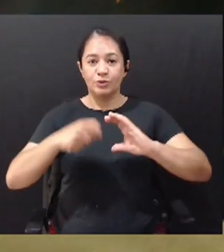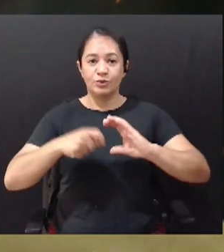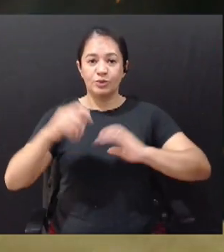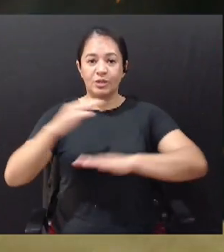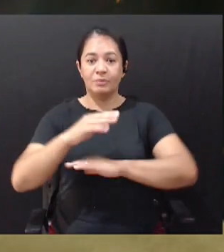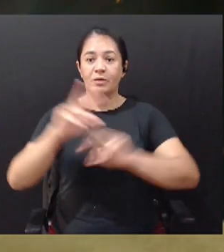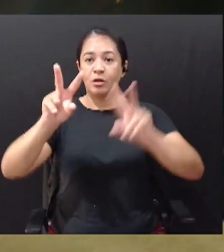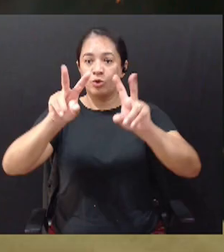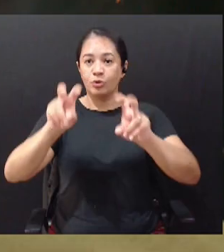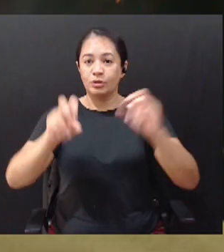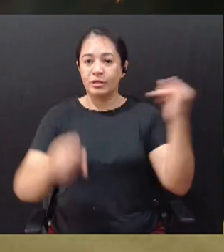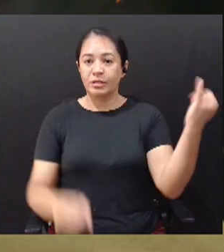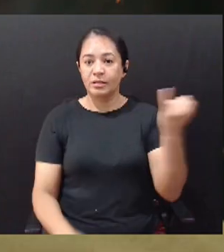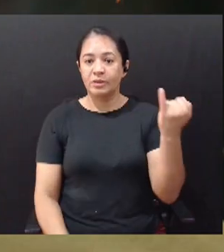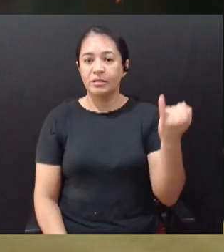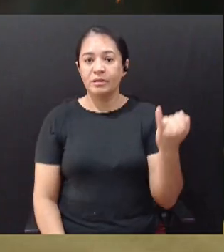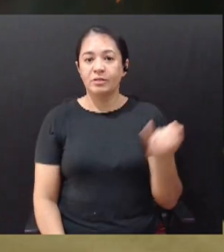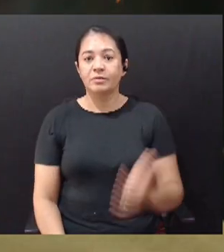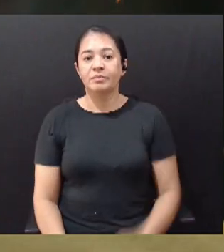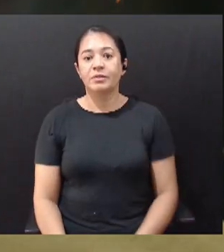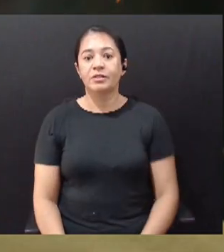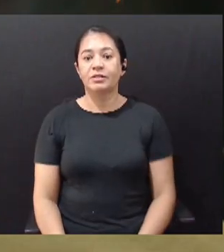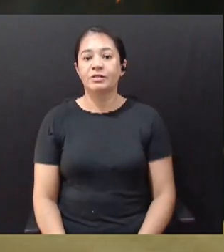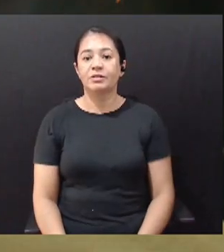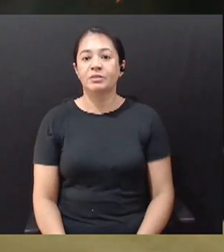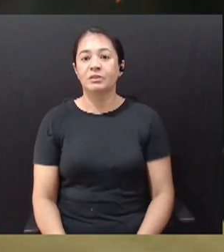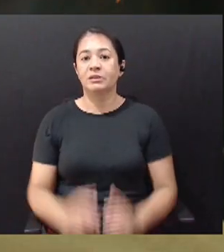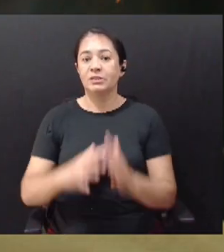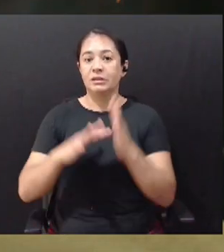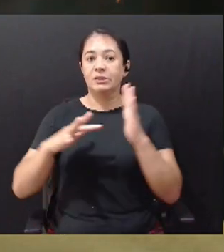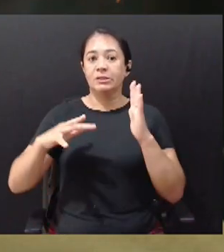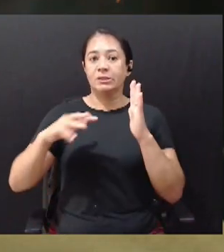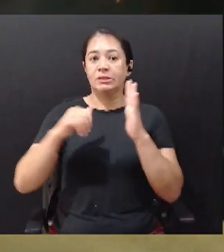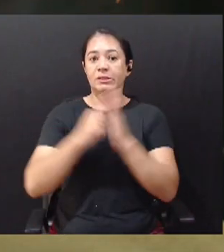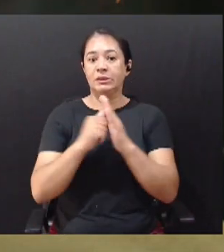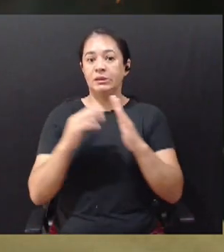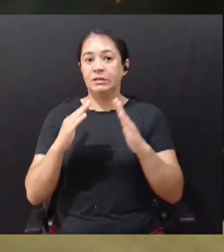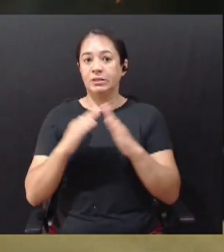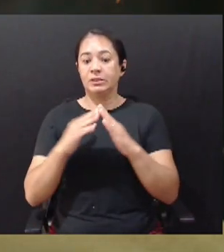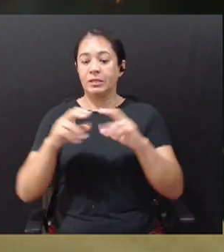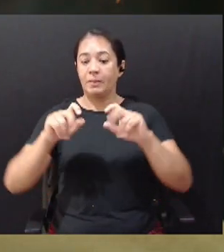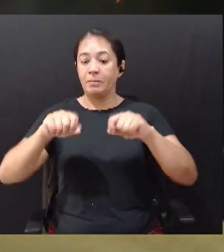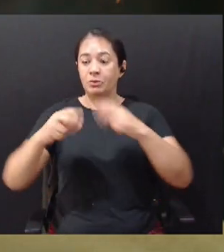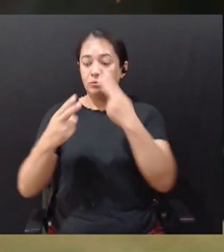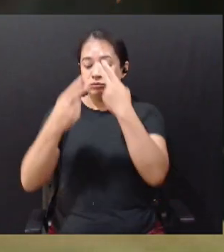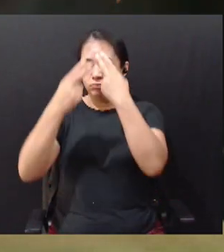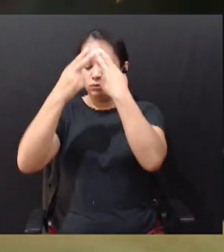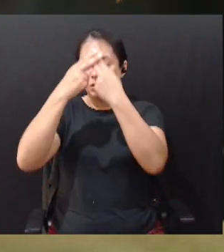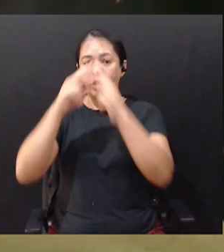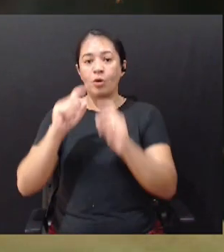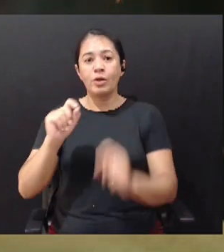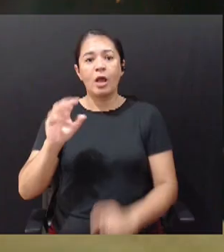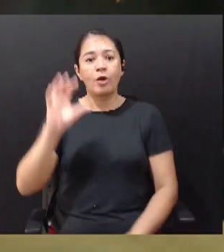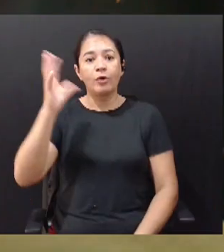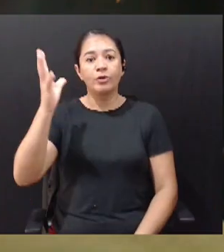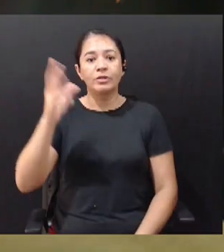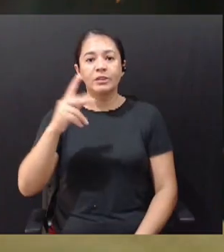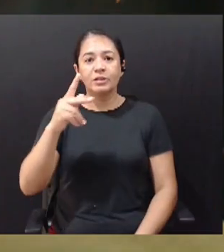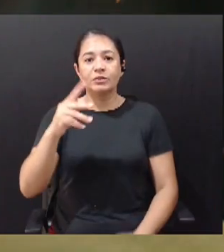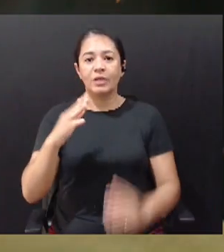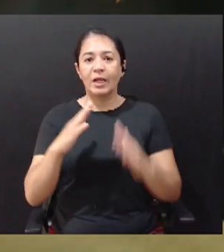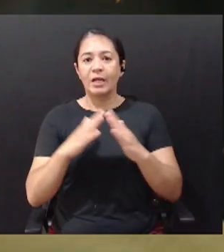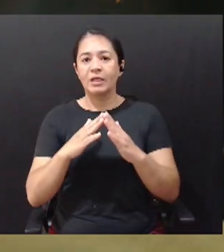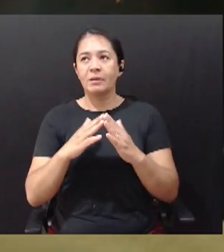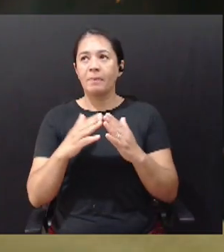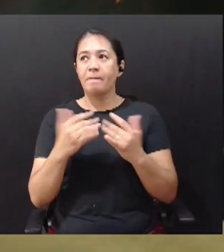de incidentes domésticos que podem causar traumas. É o que acontece aí na sua casa, né? Situações que parecem simples,